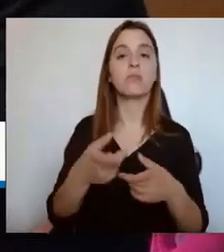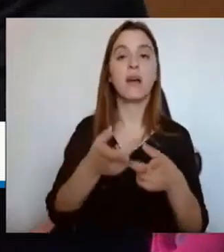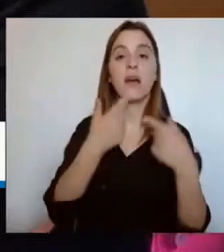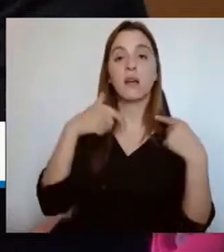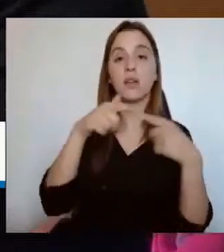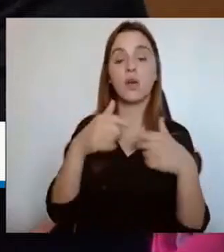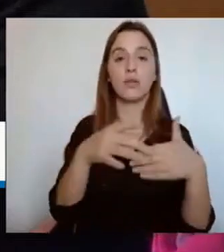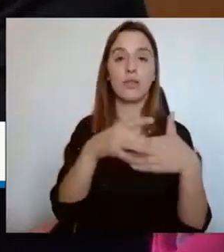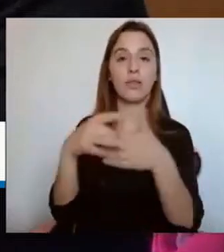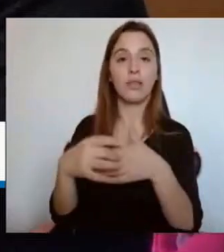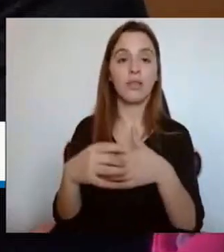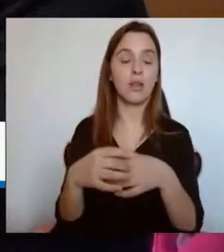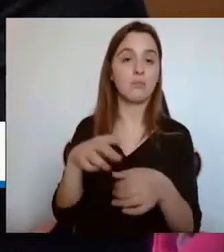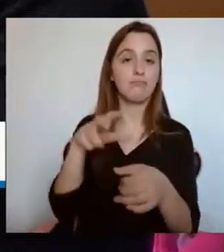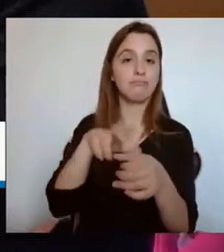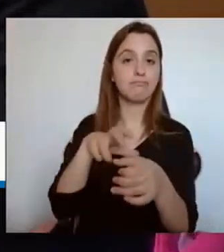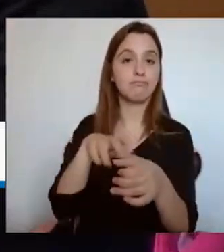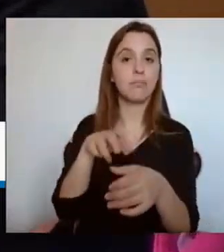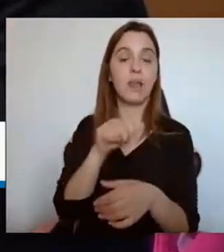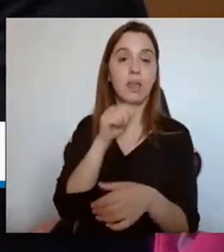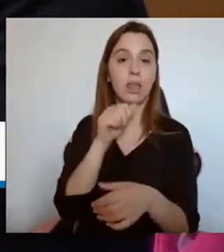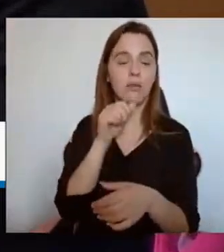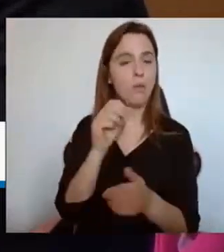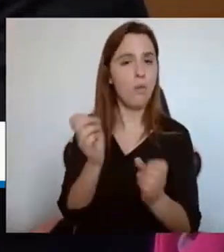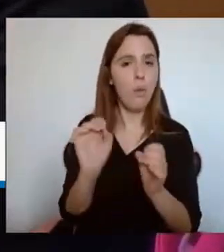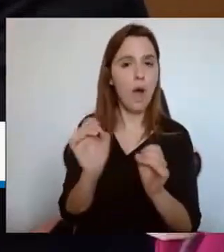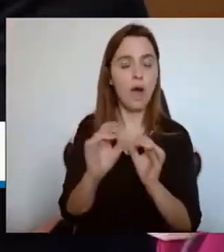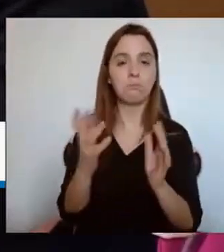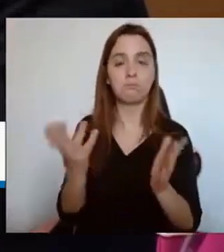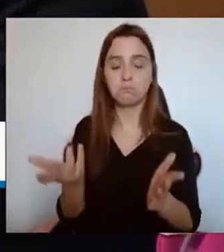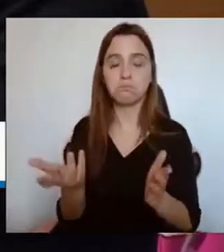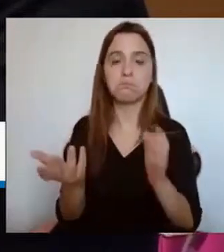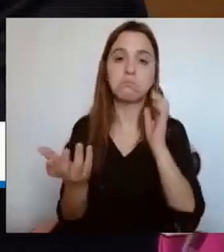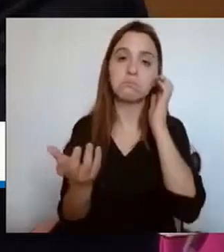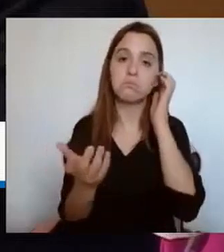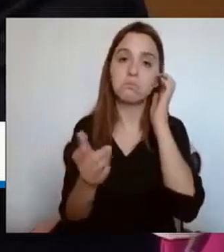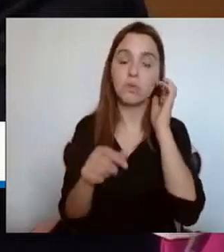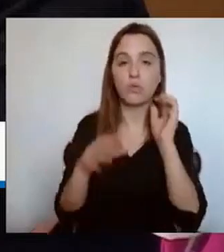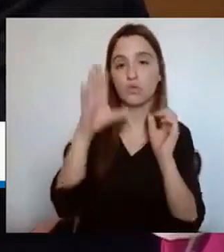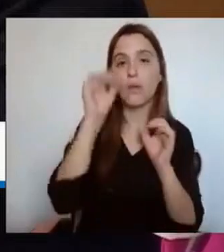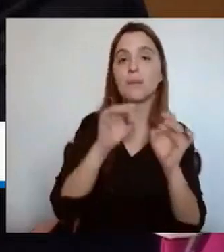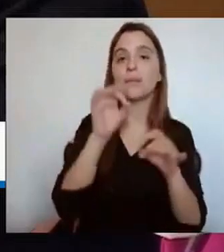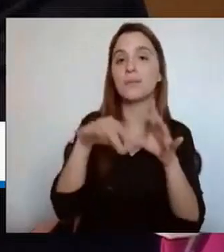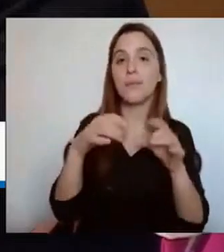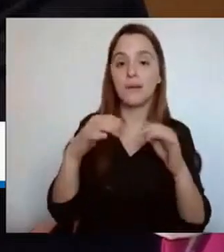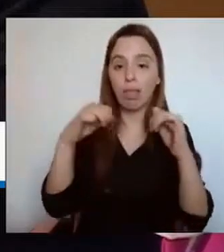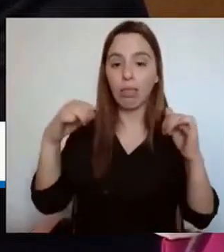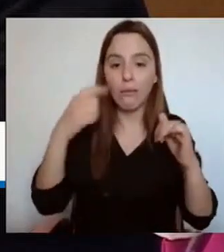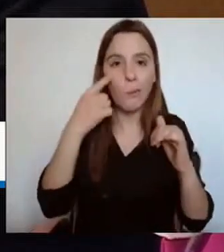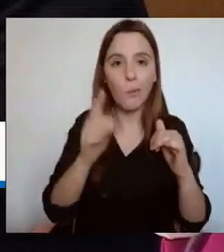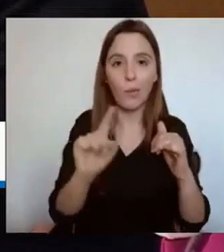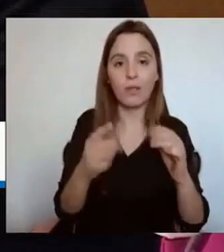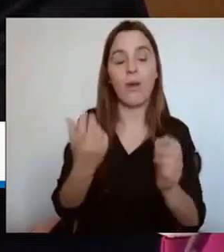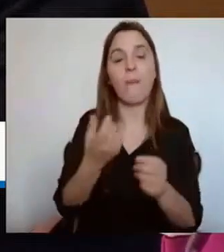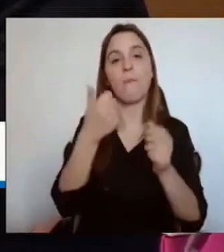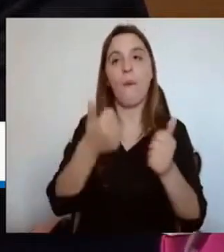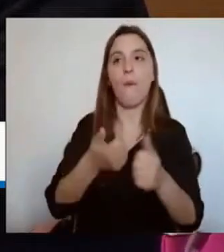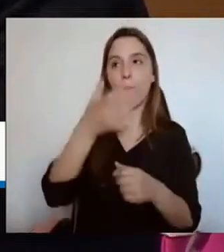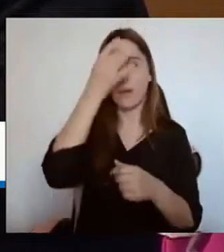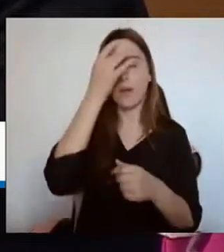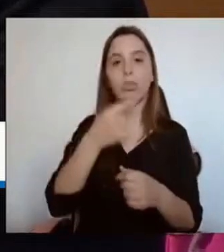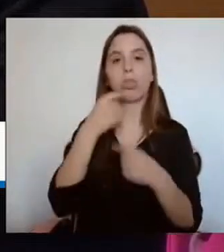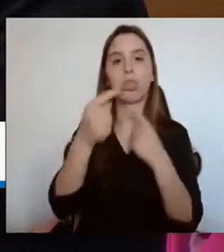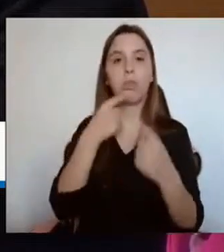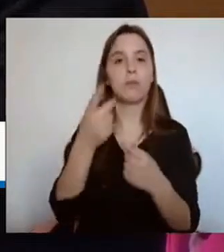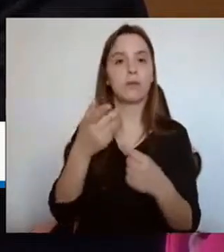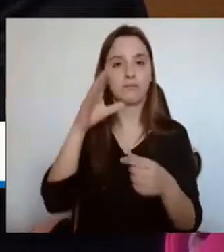se lá passou e, portanto, é sempre bom ouvi-lo opinar sobre aquilo que desconhece. Isto já foi discutido várias vezes nas reuniões de líderes. Neste momento